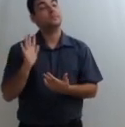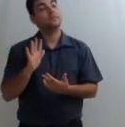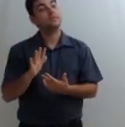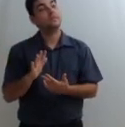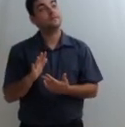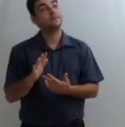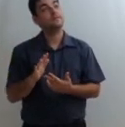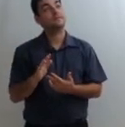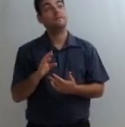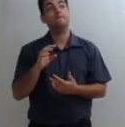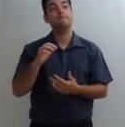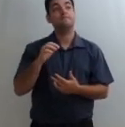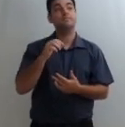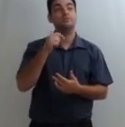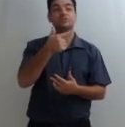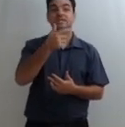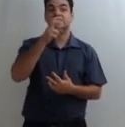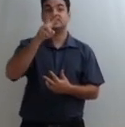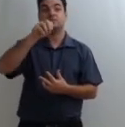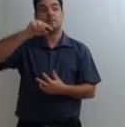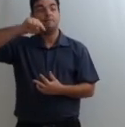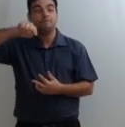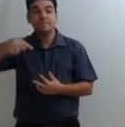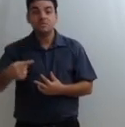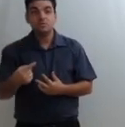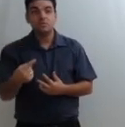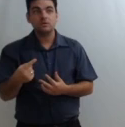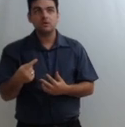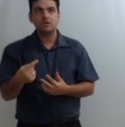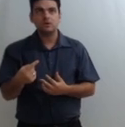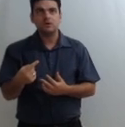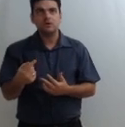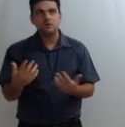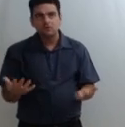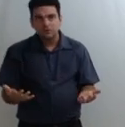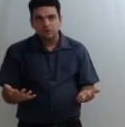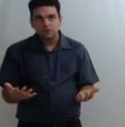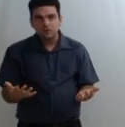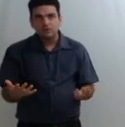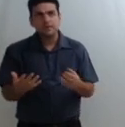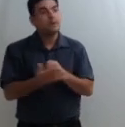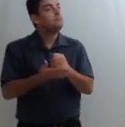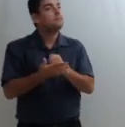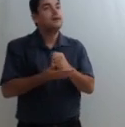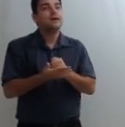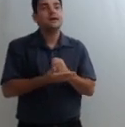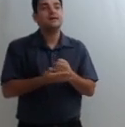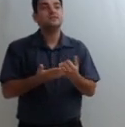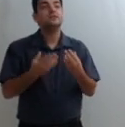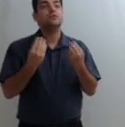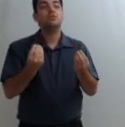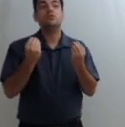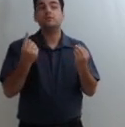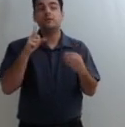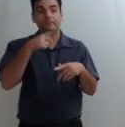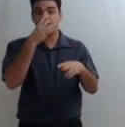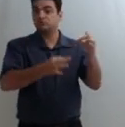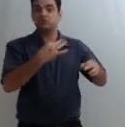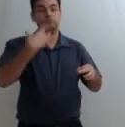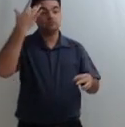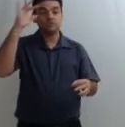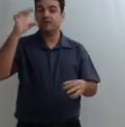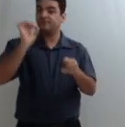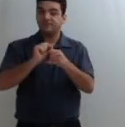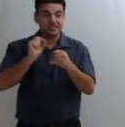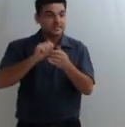Mil pés. Aí que me incomoda, ou seja, você tem um fundamento concreto, e o juiz é incapaz de fazer referência a isso na decisão.